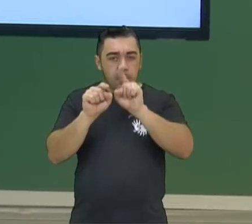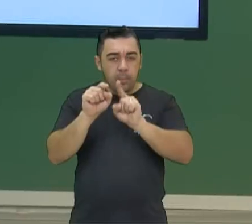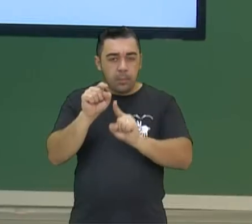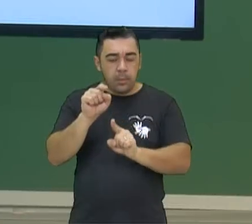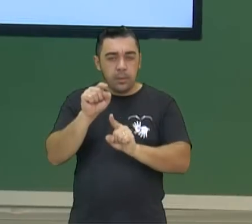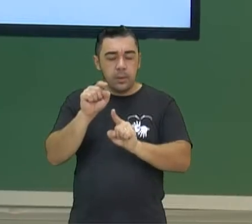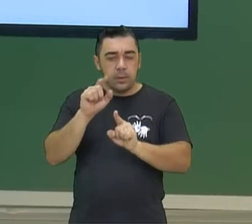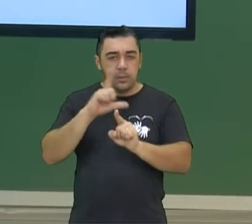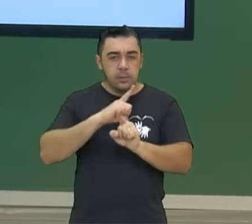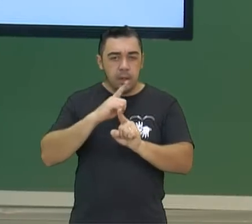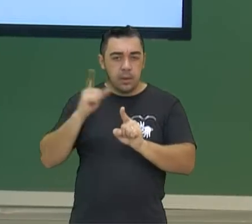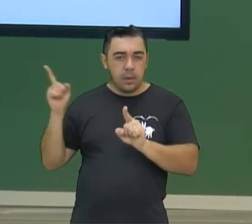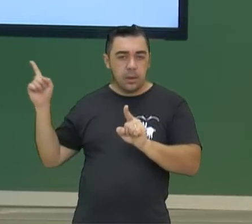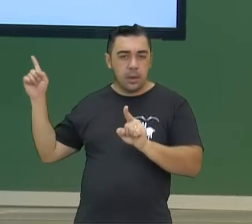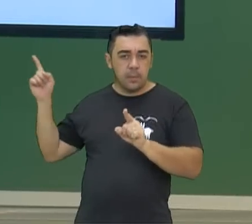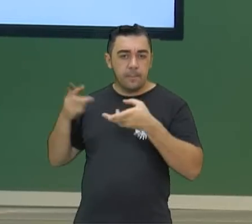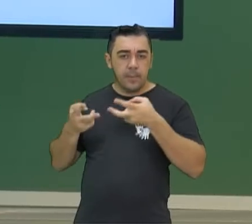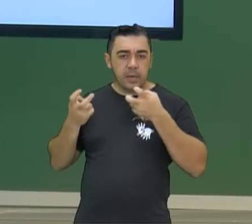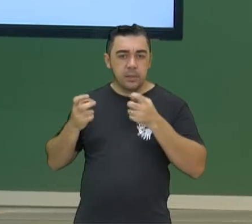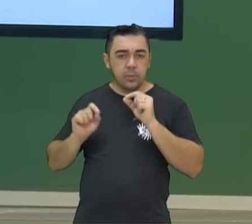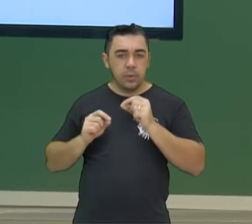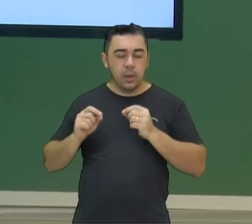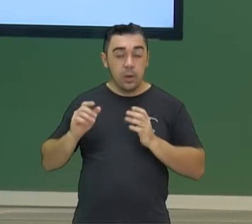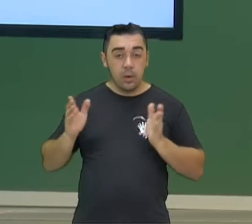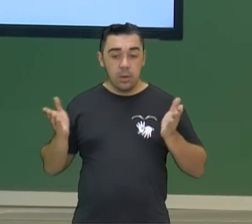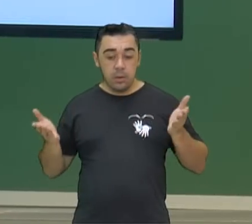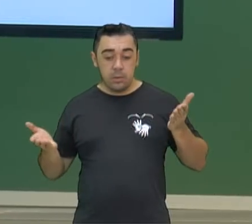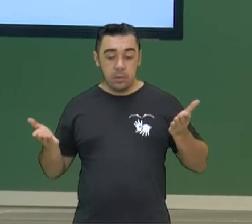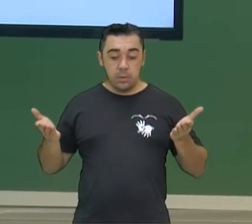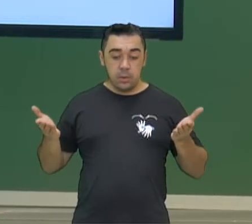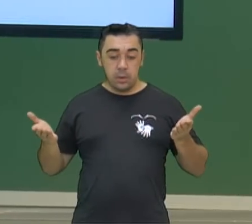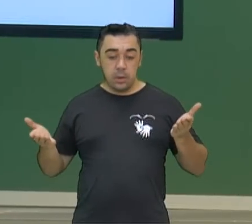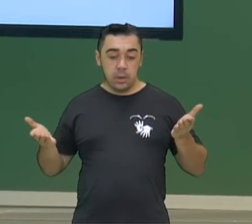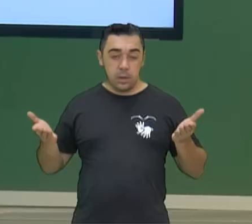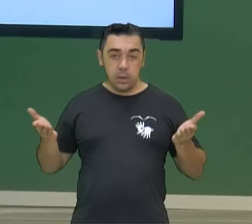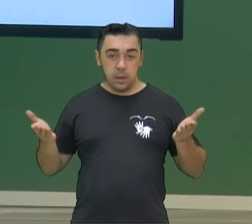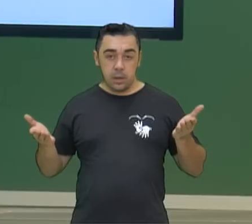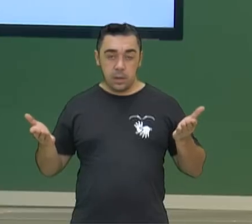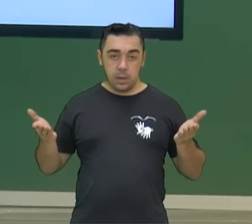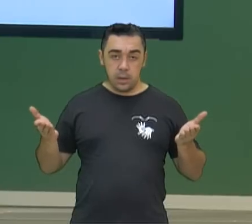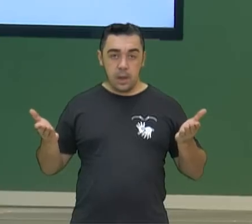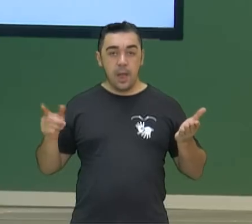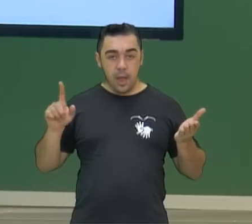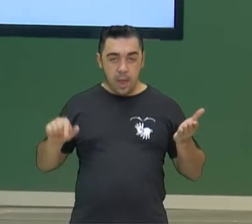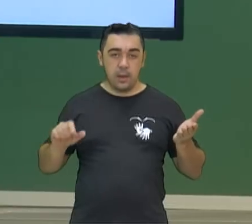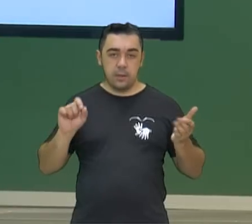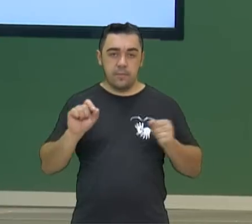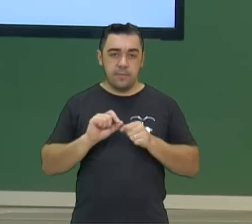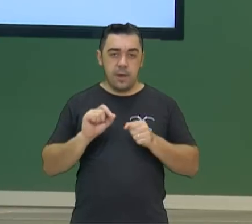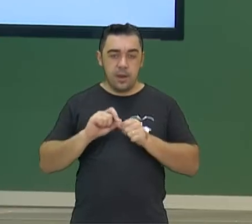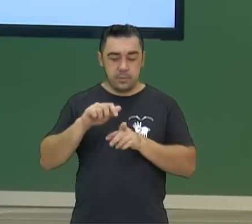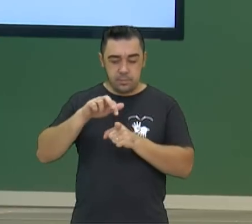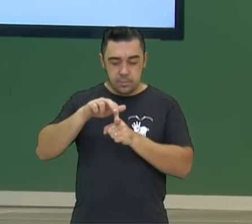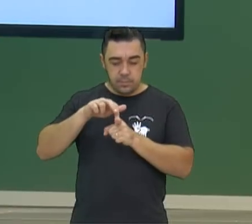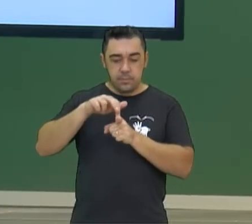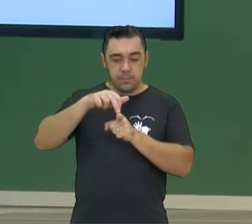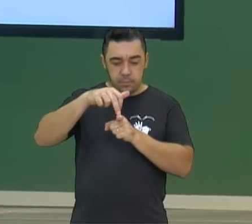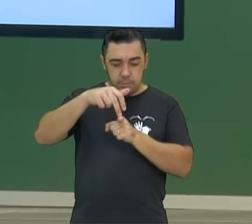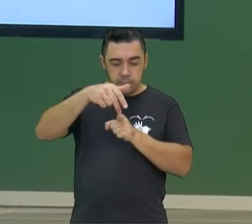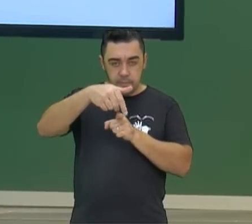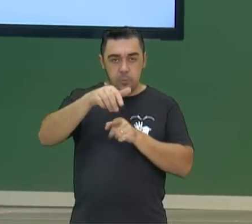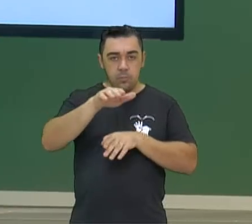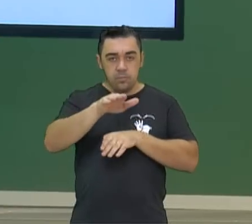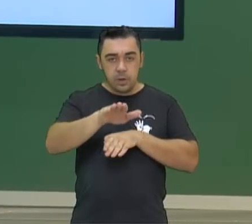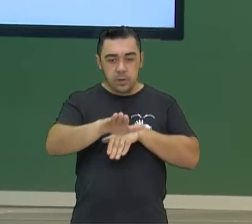linha imaginária que é a que mantém o atleta em equilíbrio sobre a fita. Então, isso é bem bacana, você